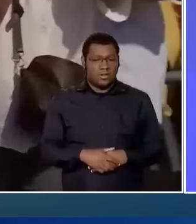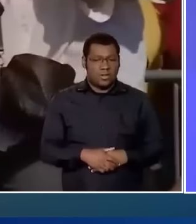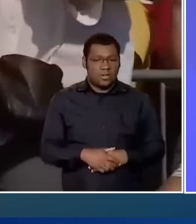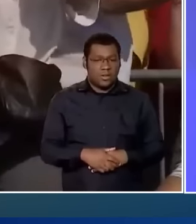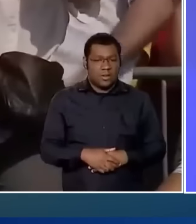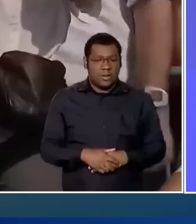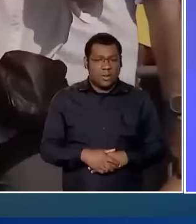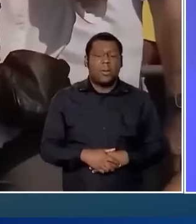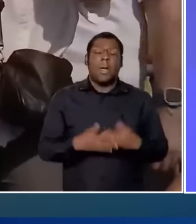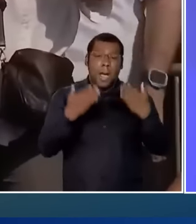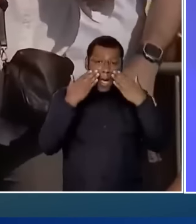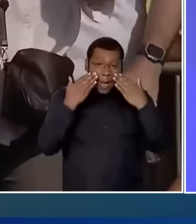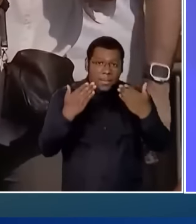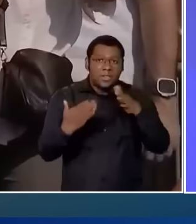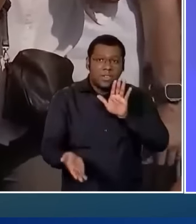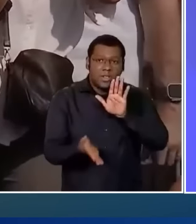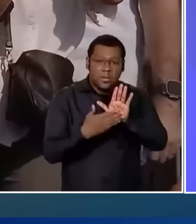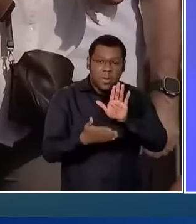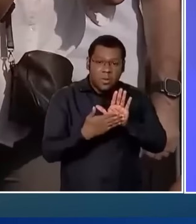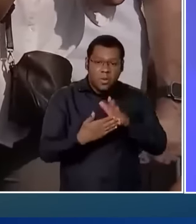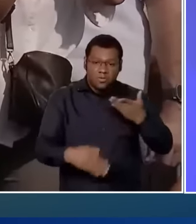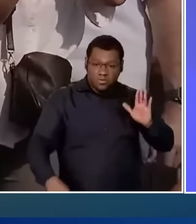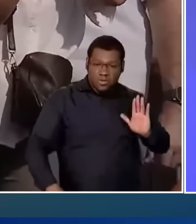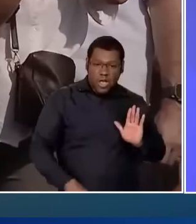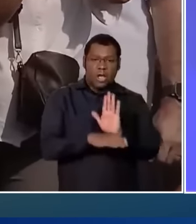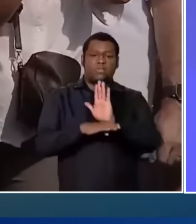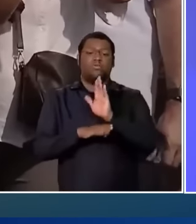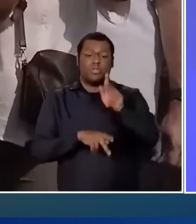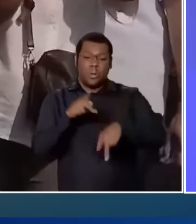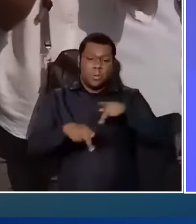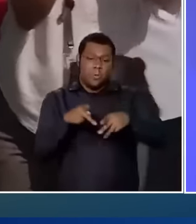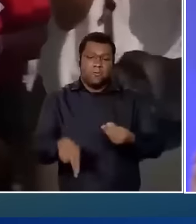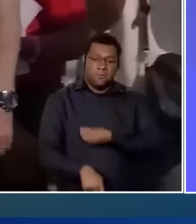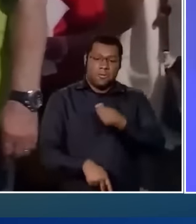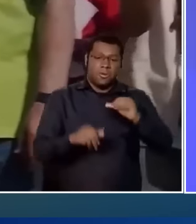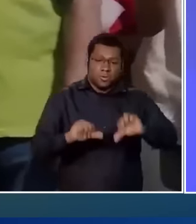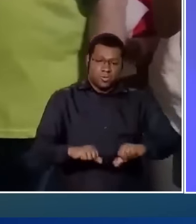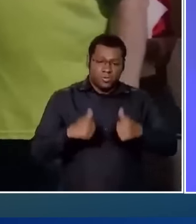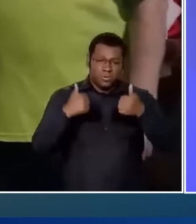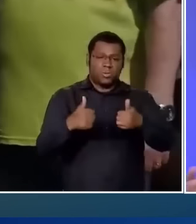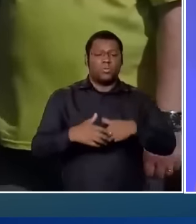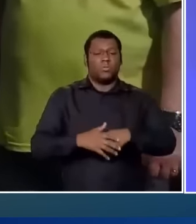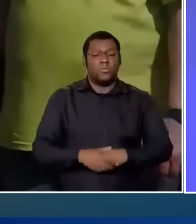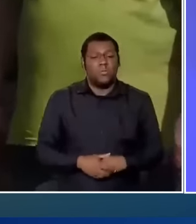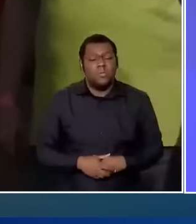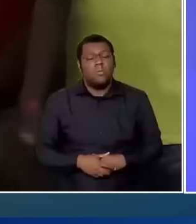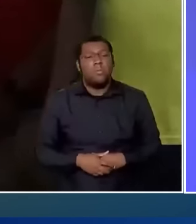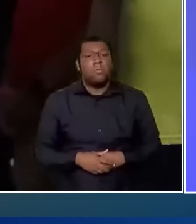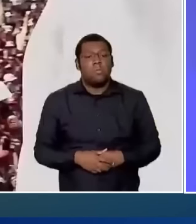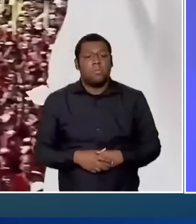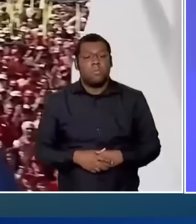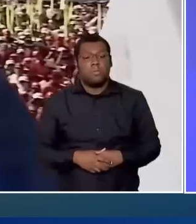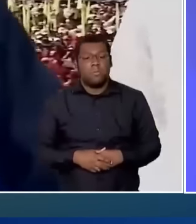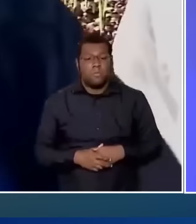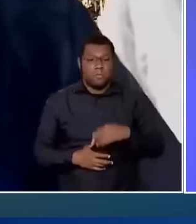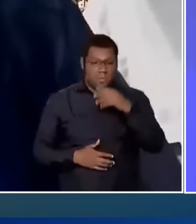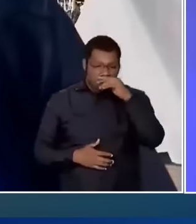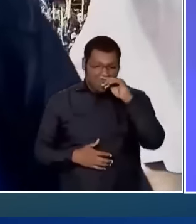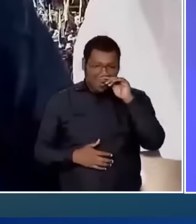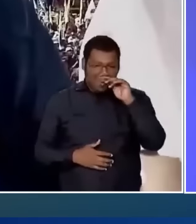pode resultar na. Você pode ser impugnado. Se você usa, por exemplo, racismo, se você usa nazismo, se você usa símbolos dessa ordem